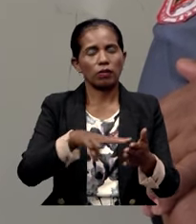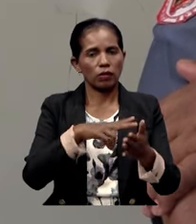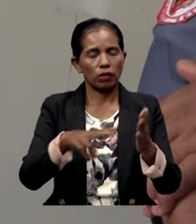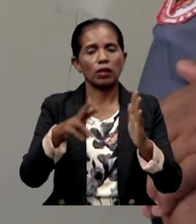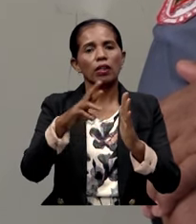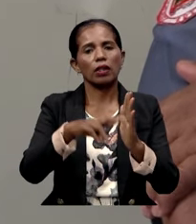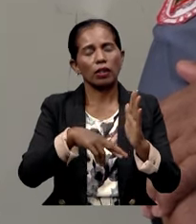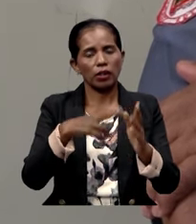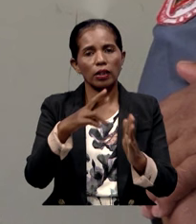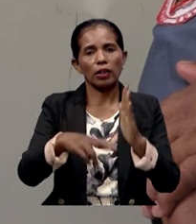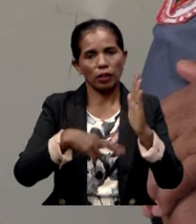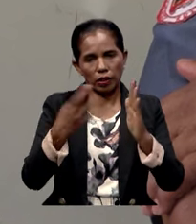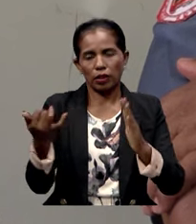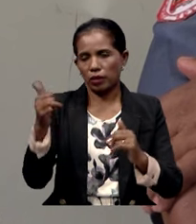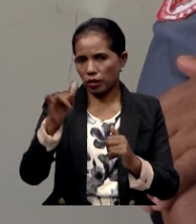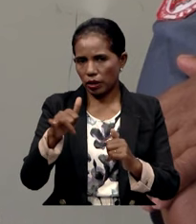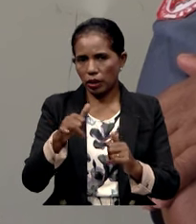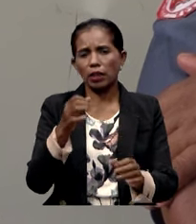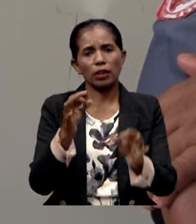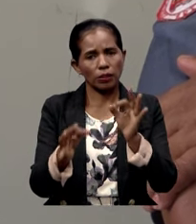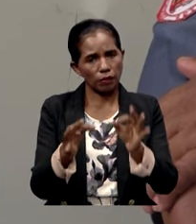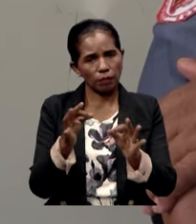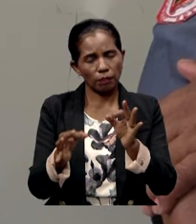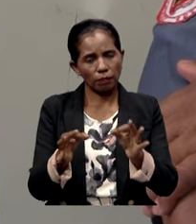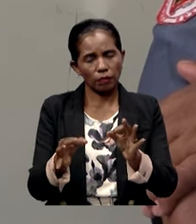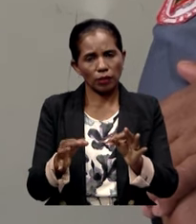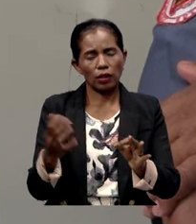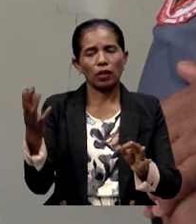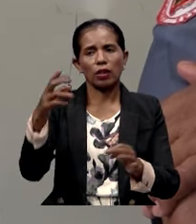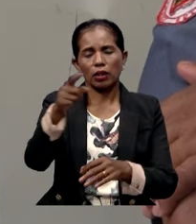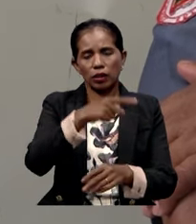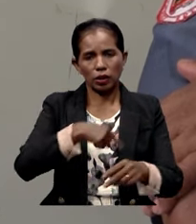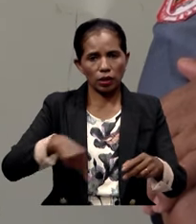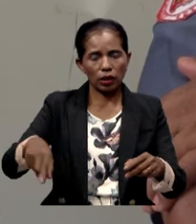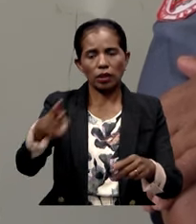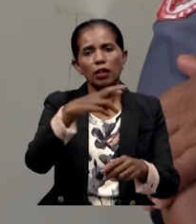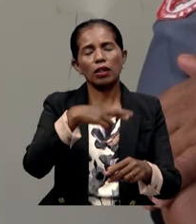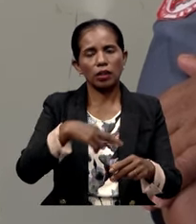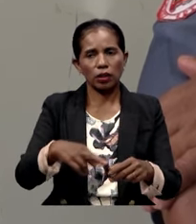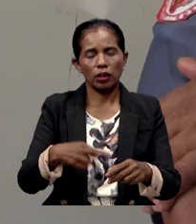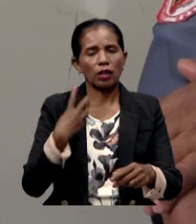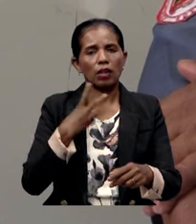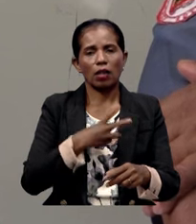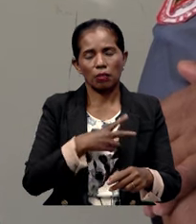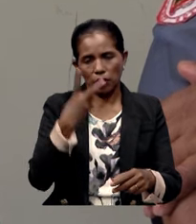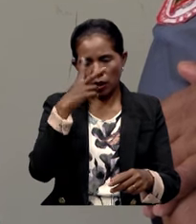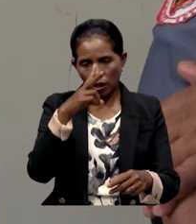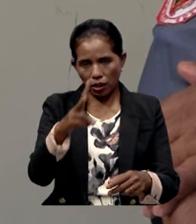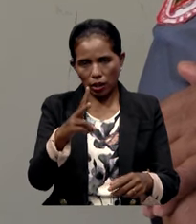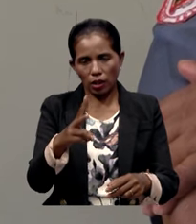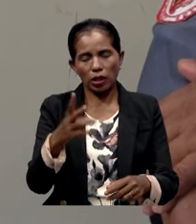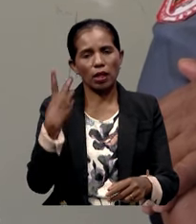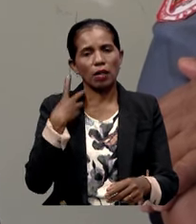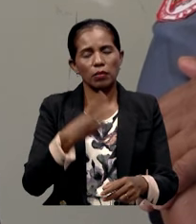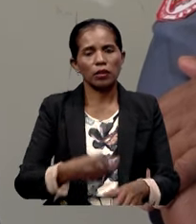serne karik maka iha circulação na circulação maka ame detecta ame se